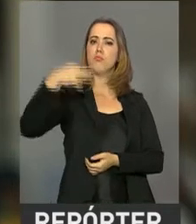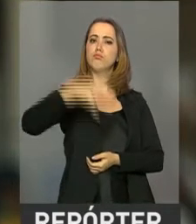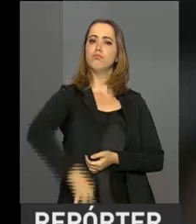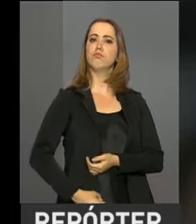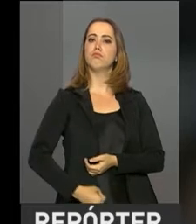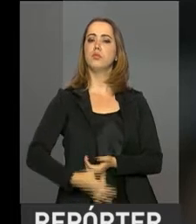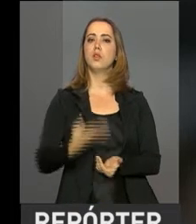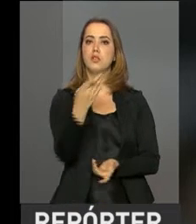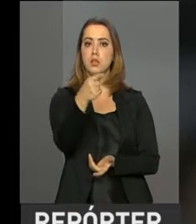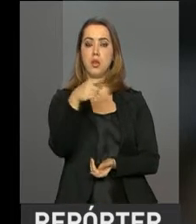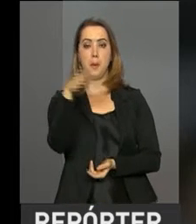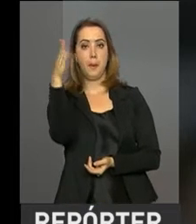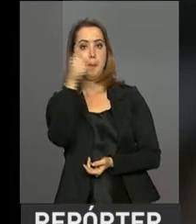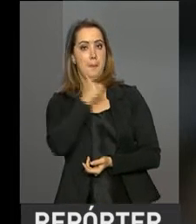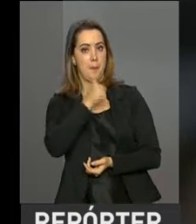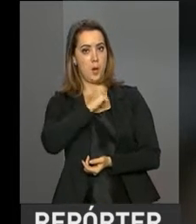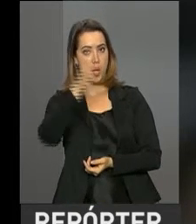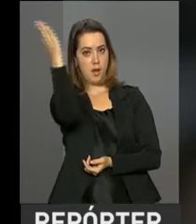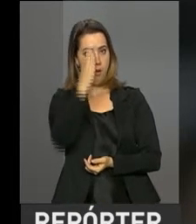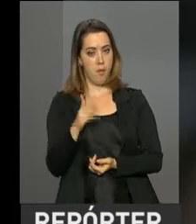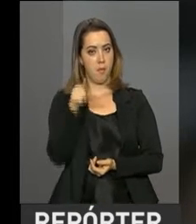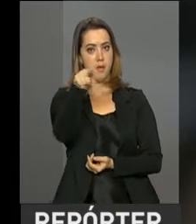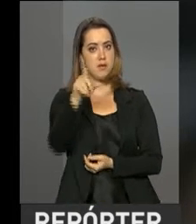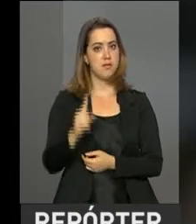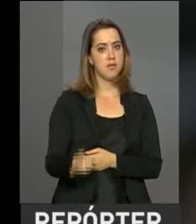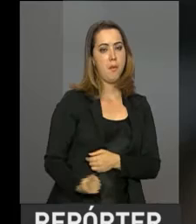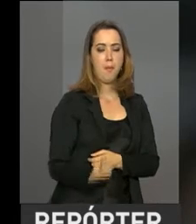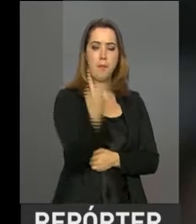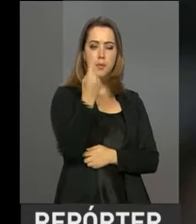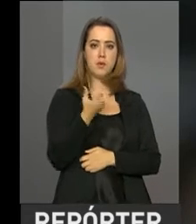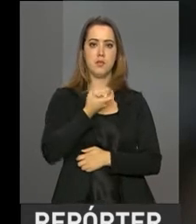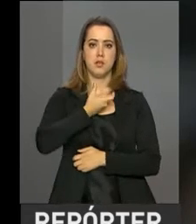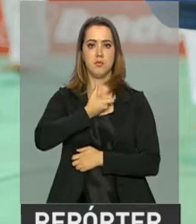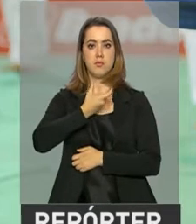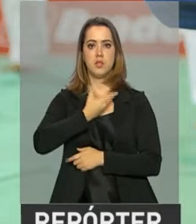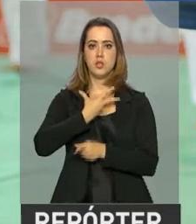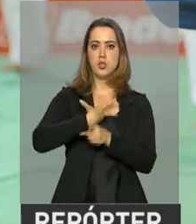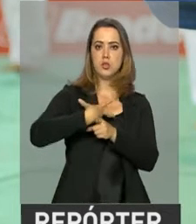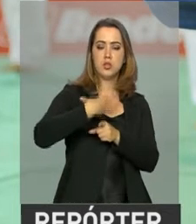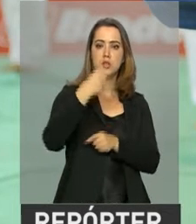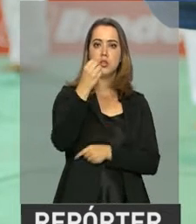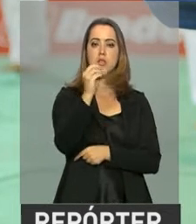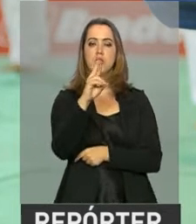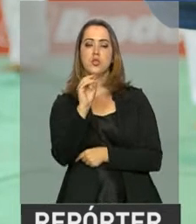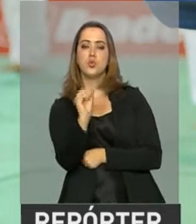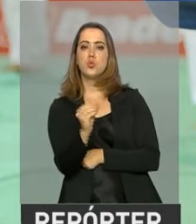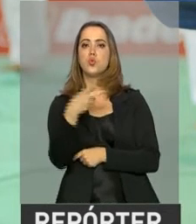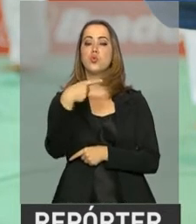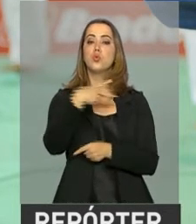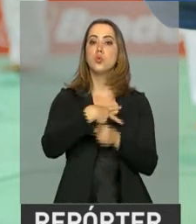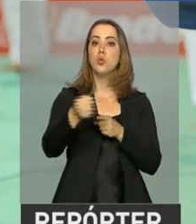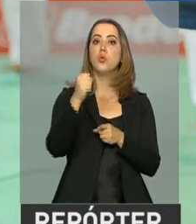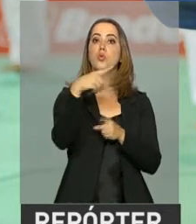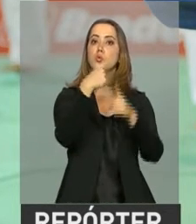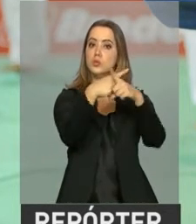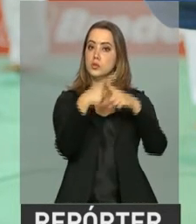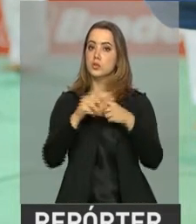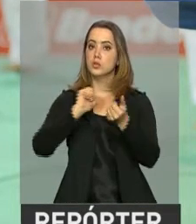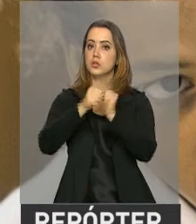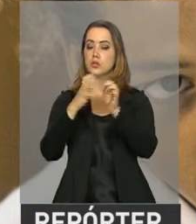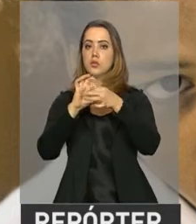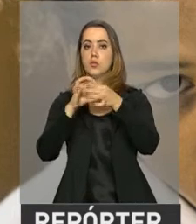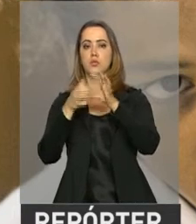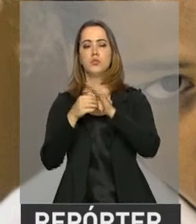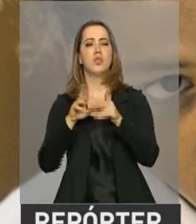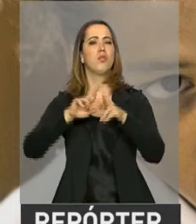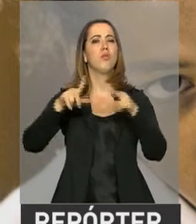Determinação. A brasileira vencedora da primeira medalha de ouro nas Olimpíadas enfrentou vários desafios antes de alcançar o